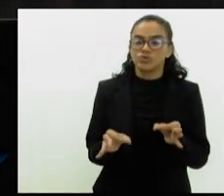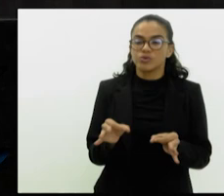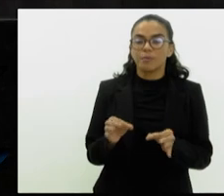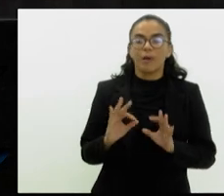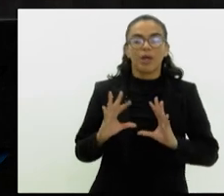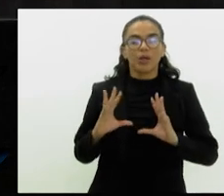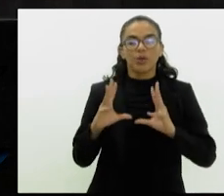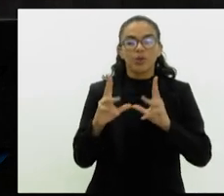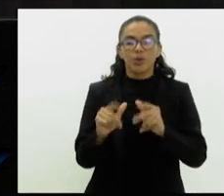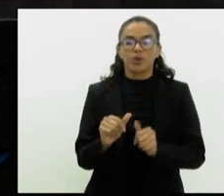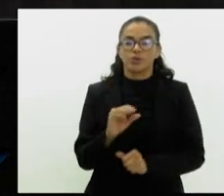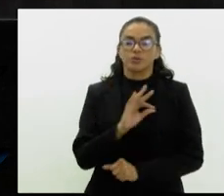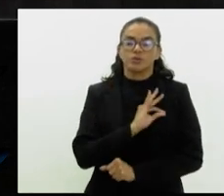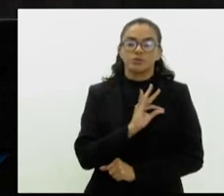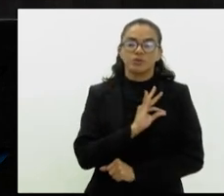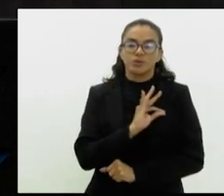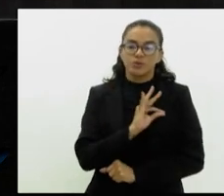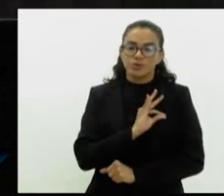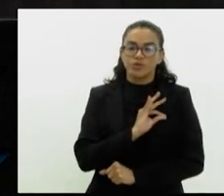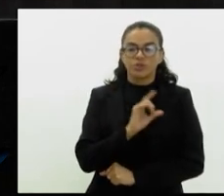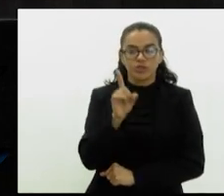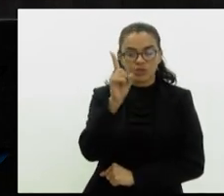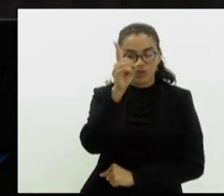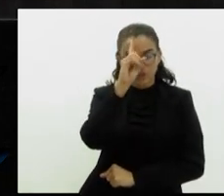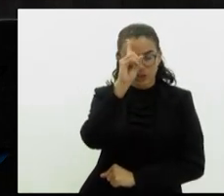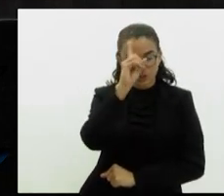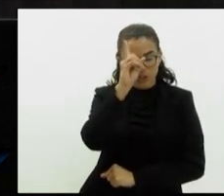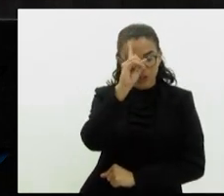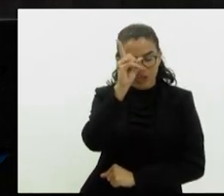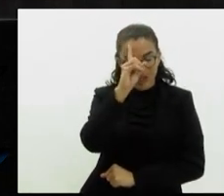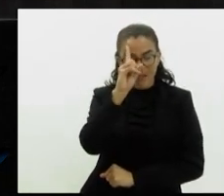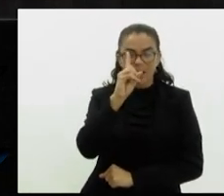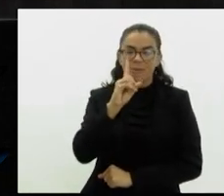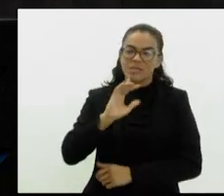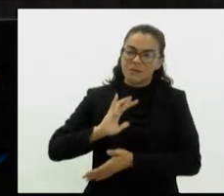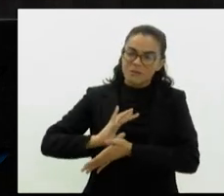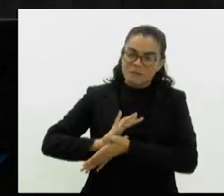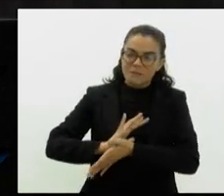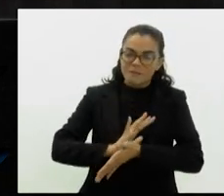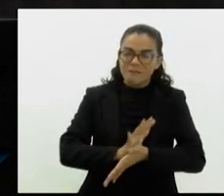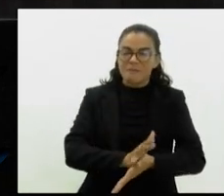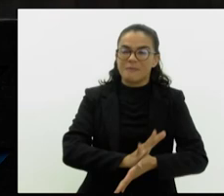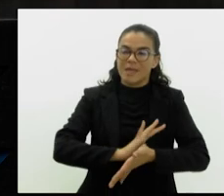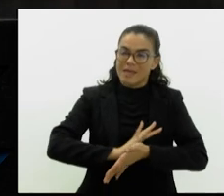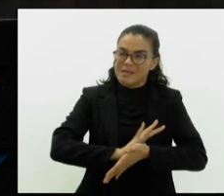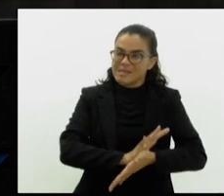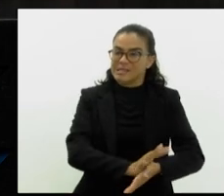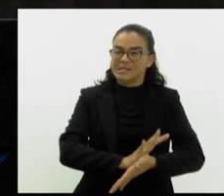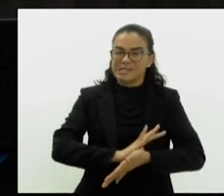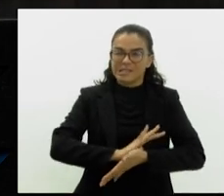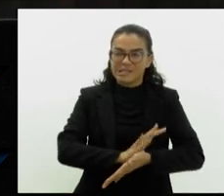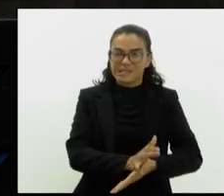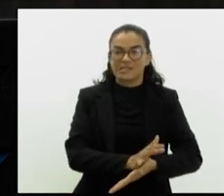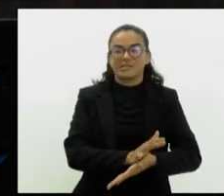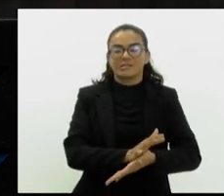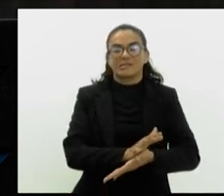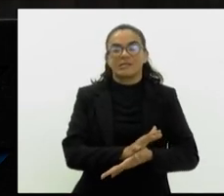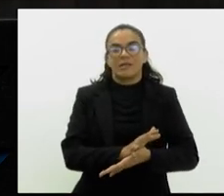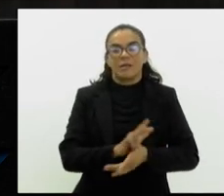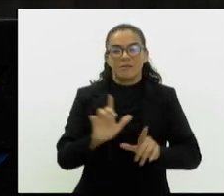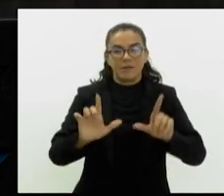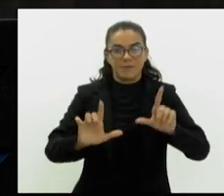todos os policiais que diariamente são massacrados e massacrados pela